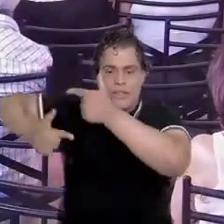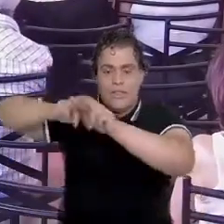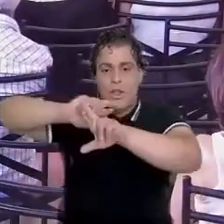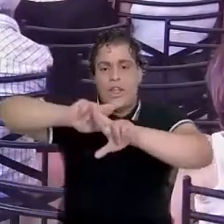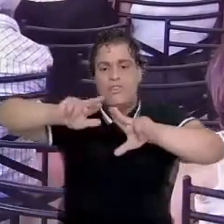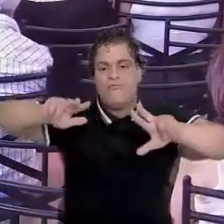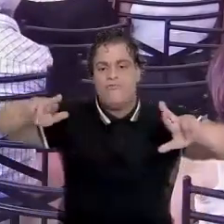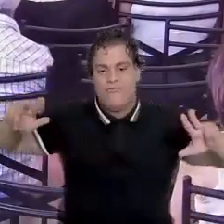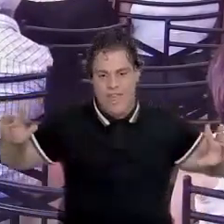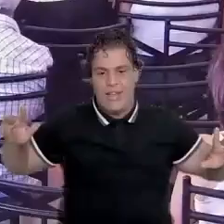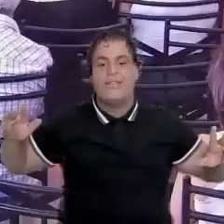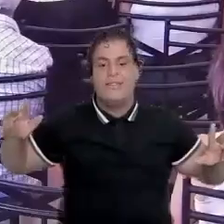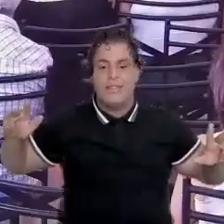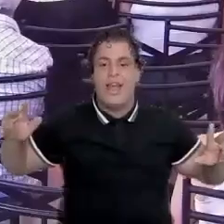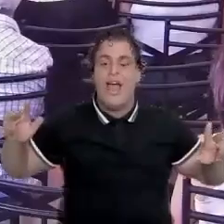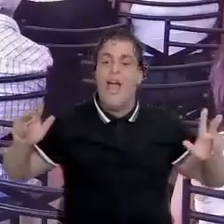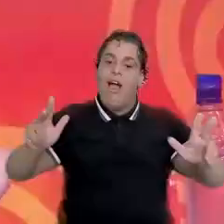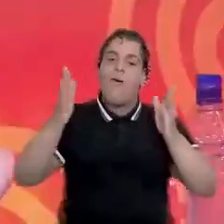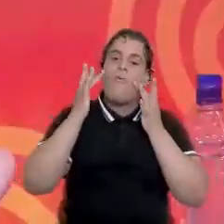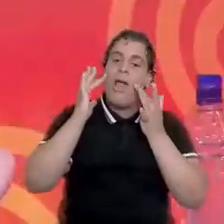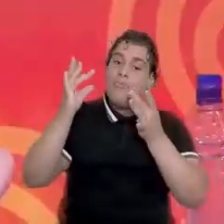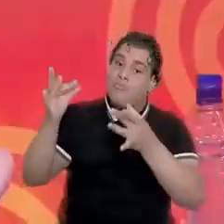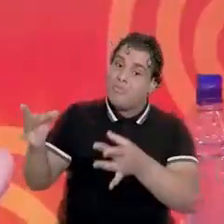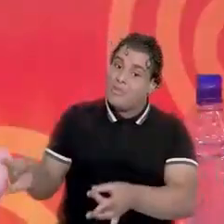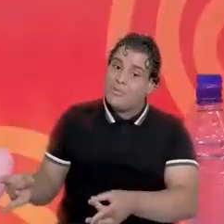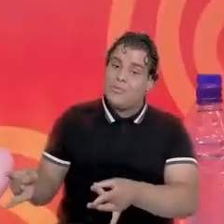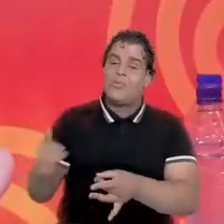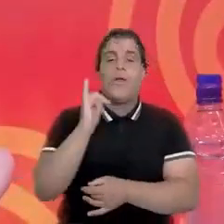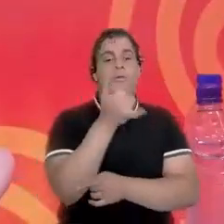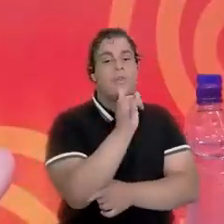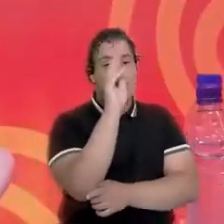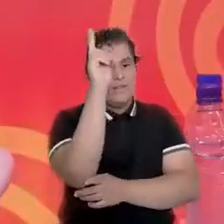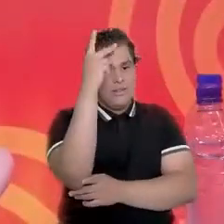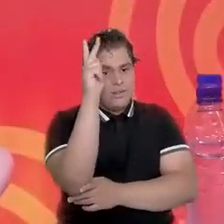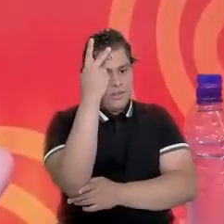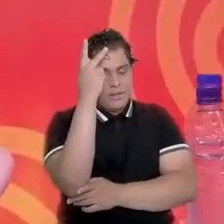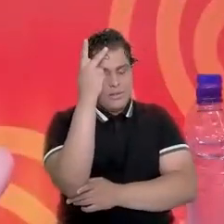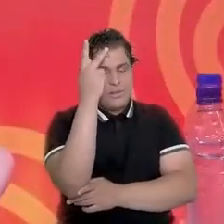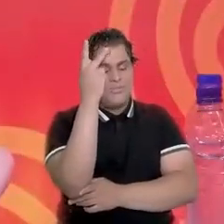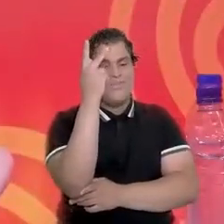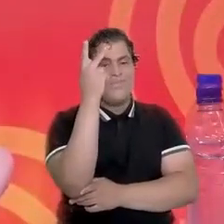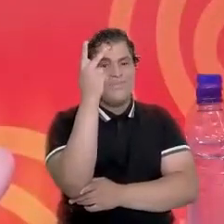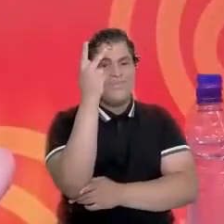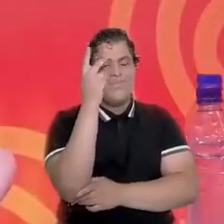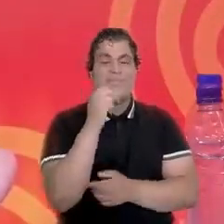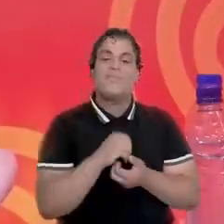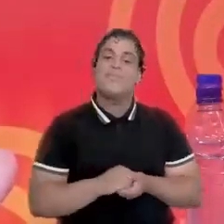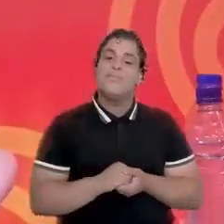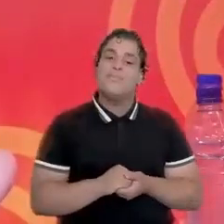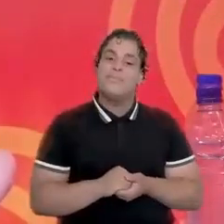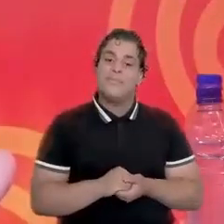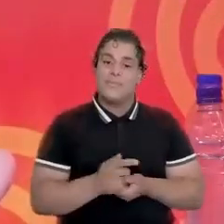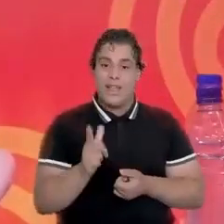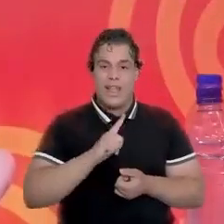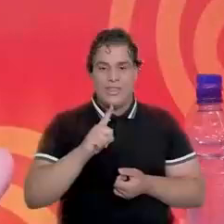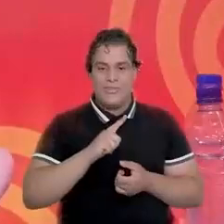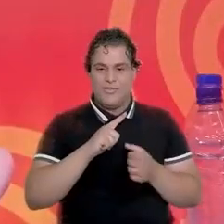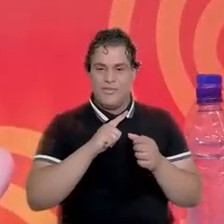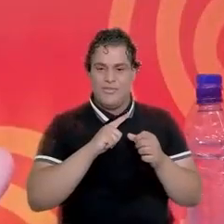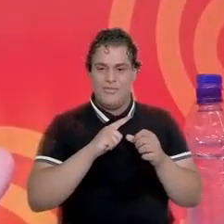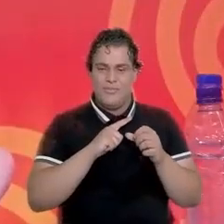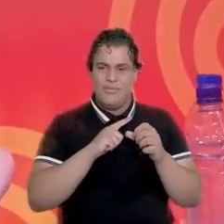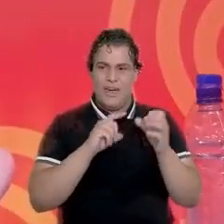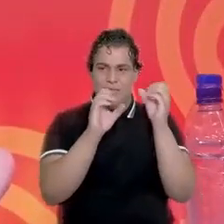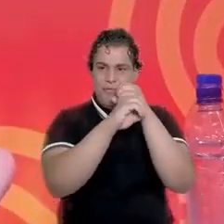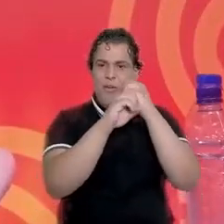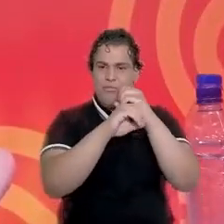né, com apresentações, contação de história, vestindo o personagem, né, teve algumas fotos que você me mandou que eu